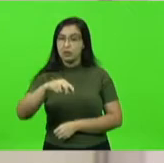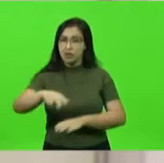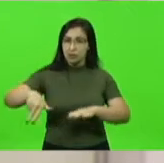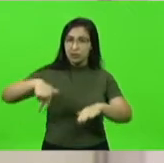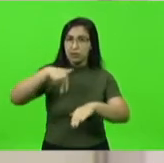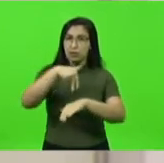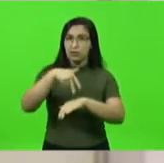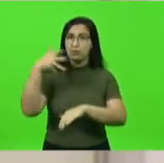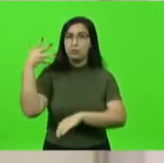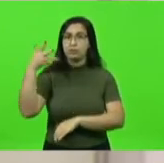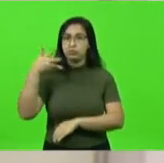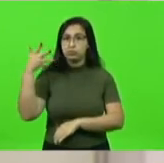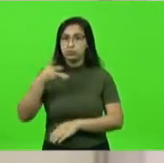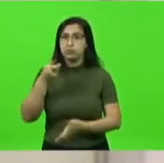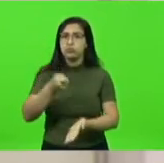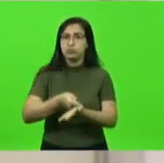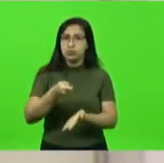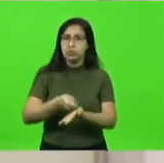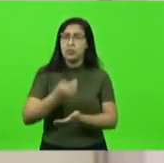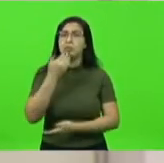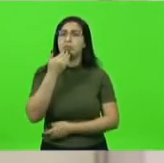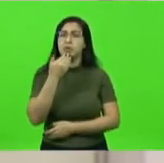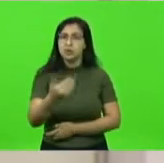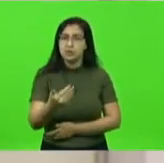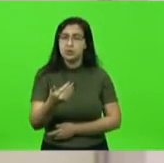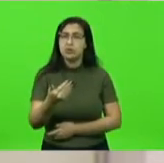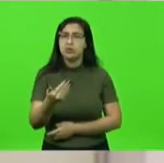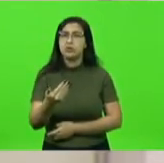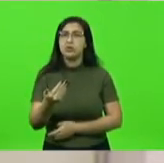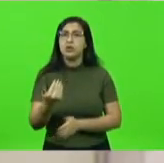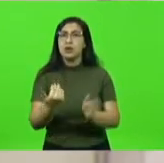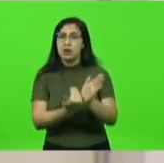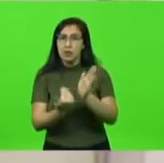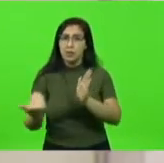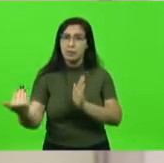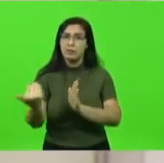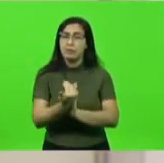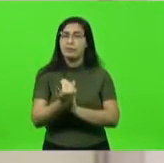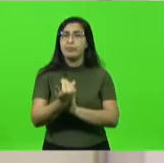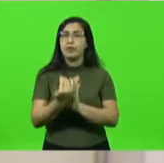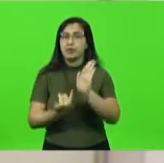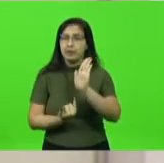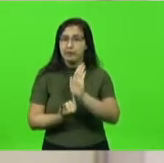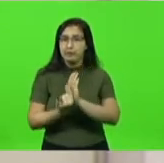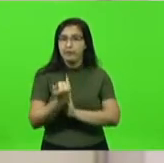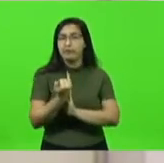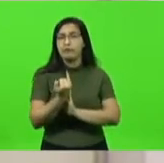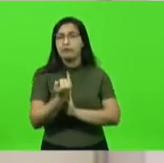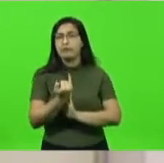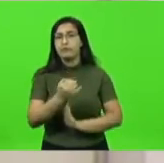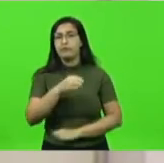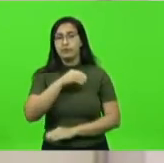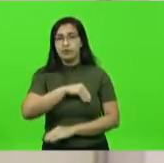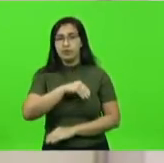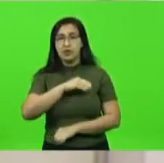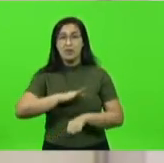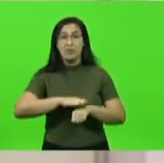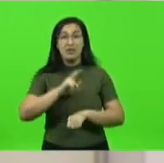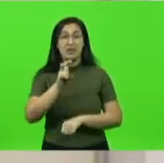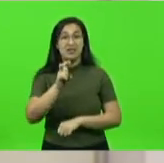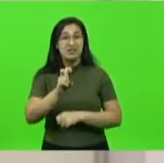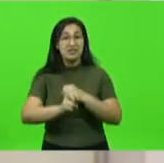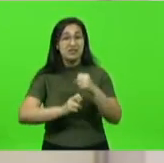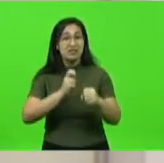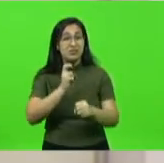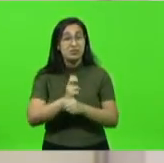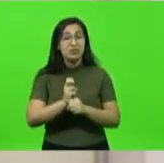cobrei a reposição inflacionária que, na época, já fazia mais de 5 anos que não